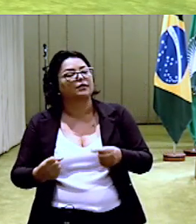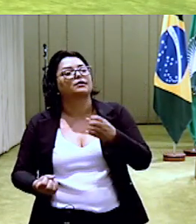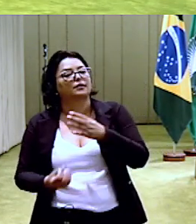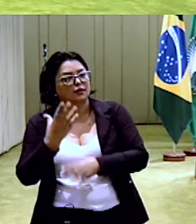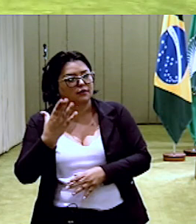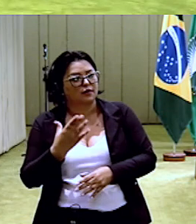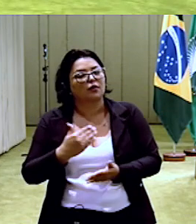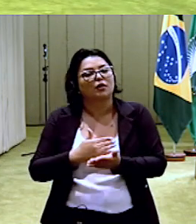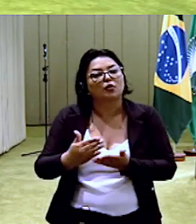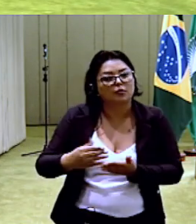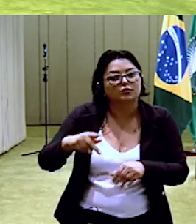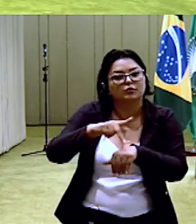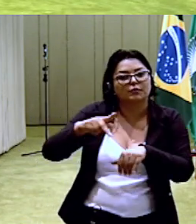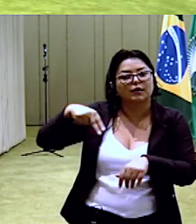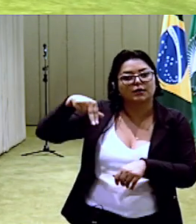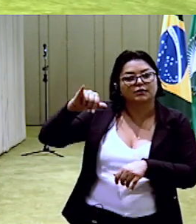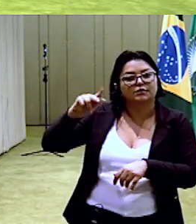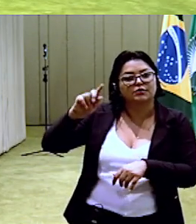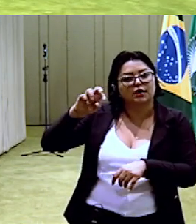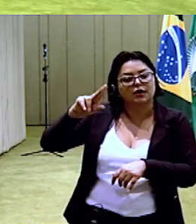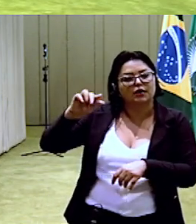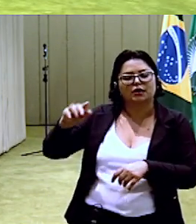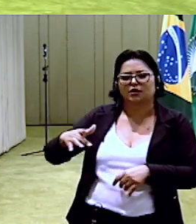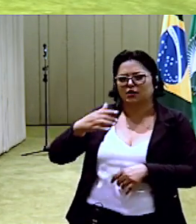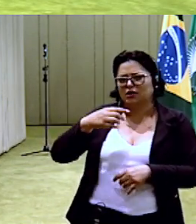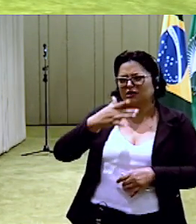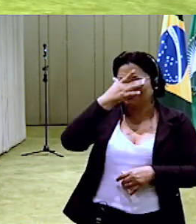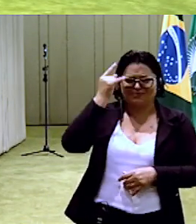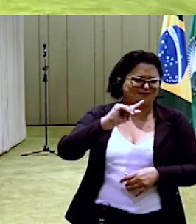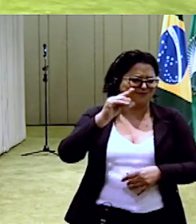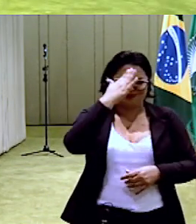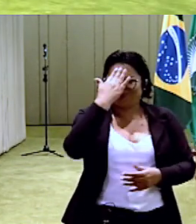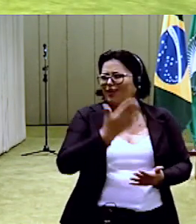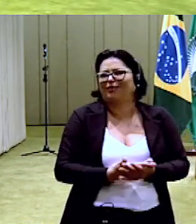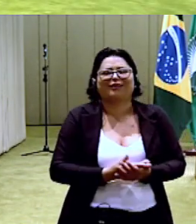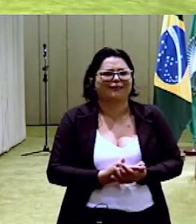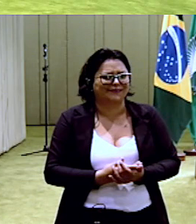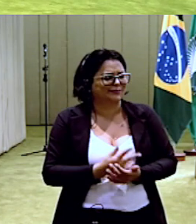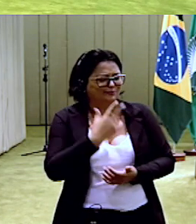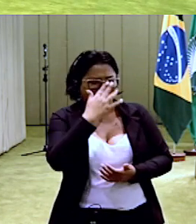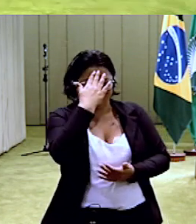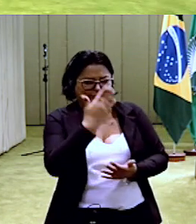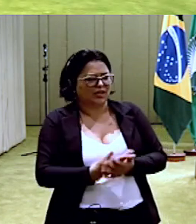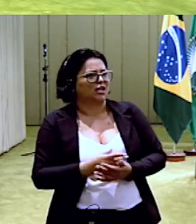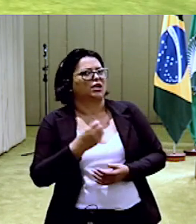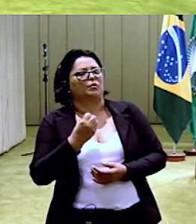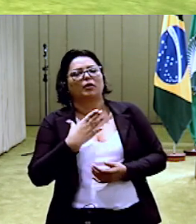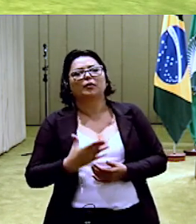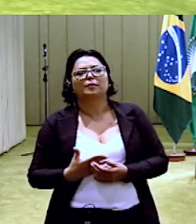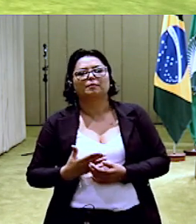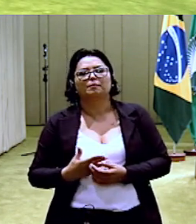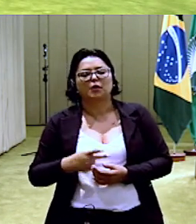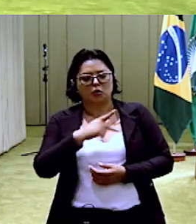na Nigéria. Começou com a Nigéria, as pessoas eram muito céticos, o antigo presidente Obasanjo